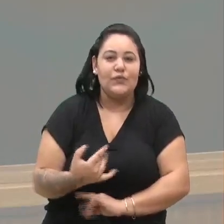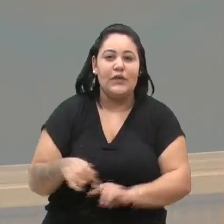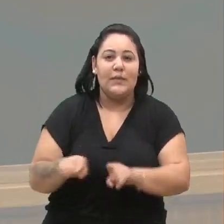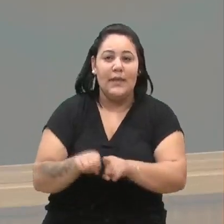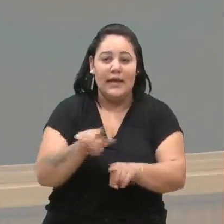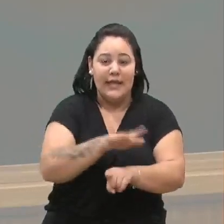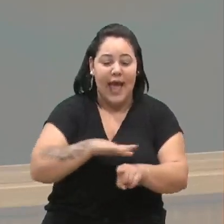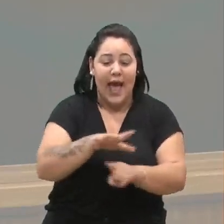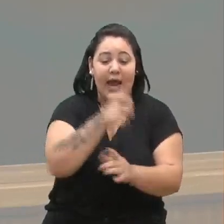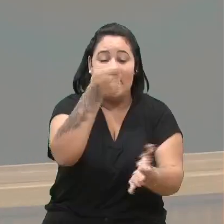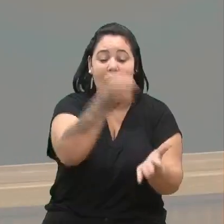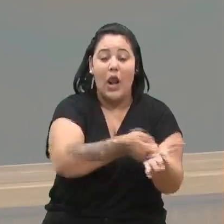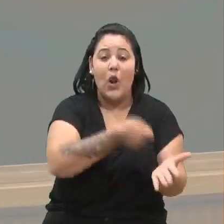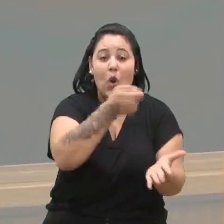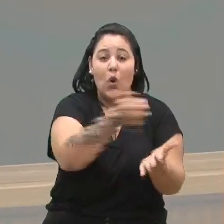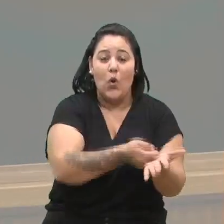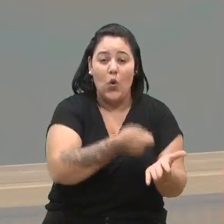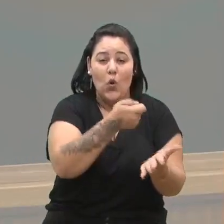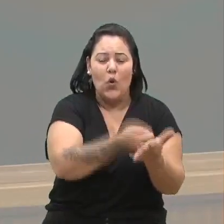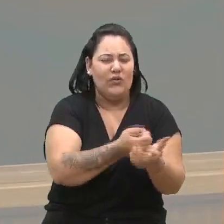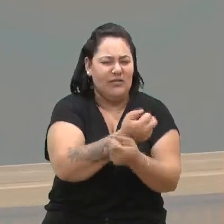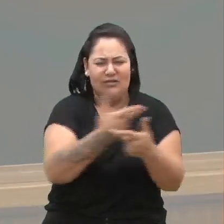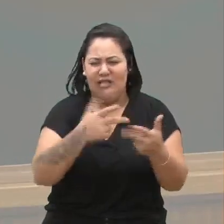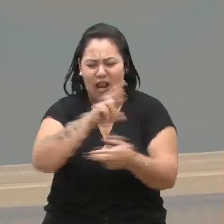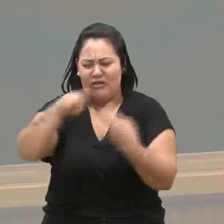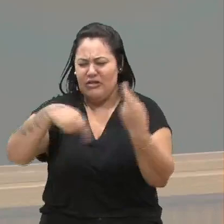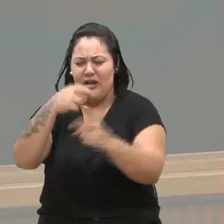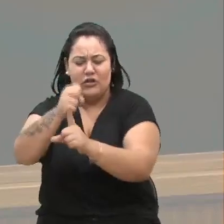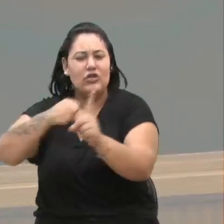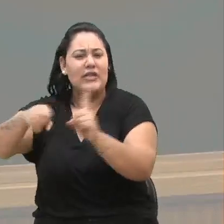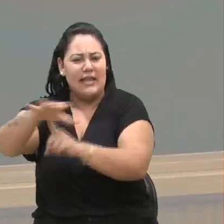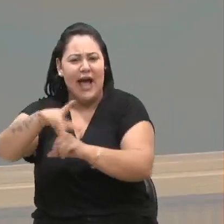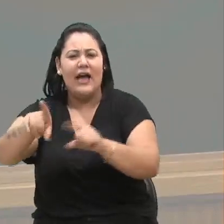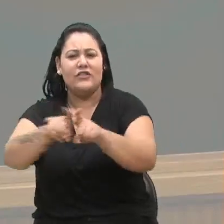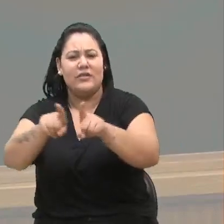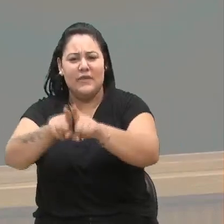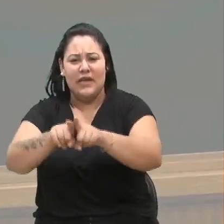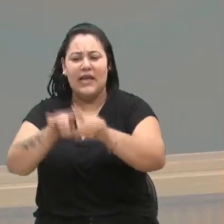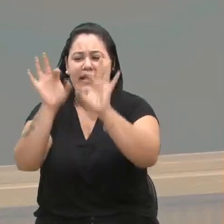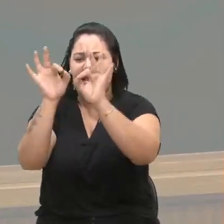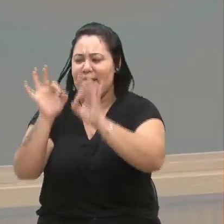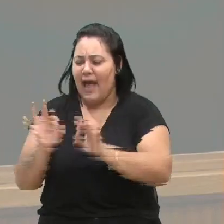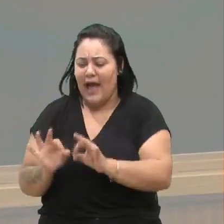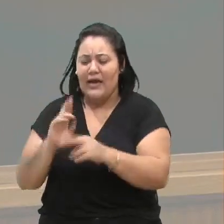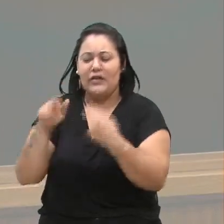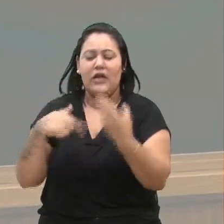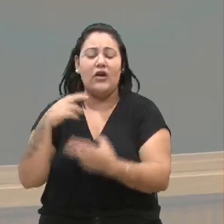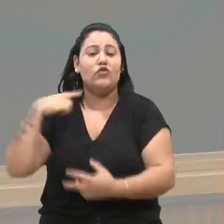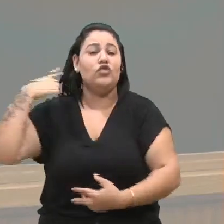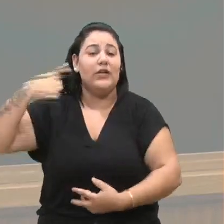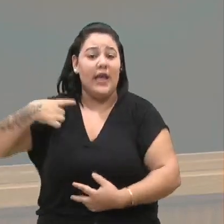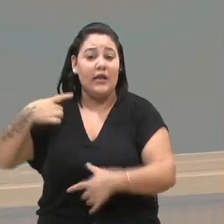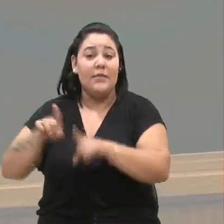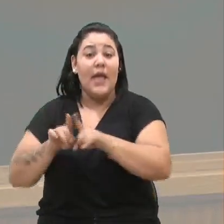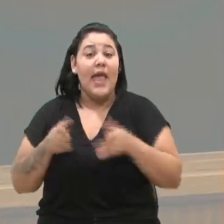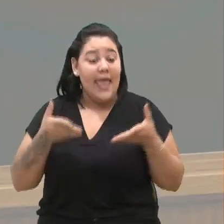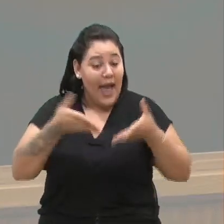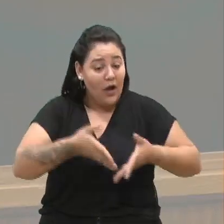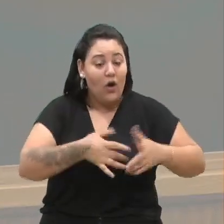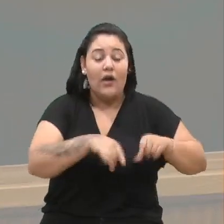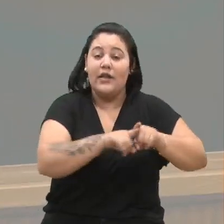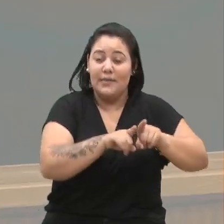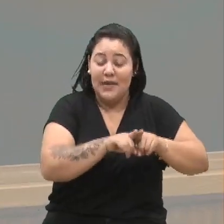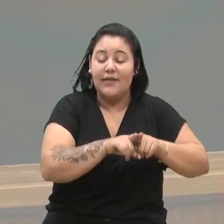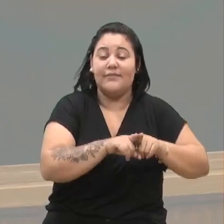na luta aí pelas questões sociais, pelas questões do direito, e agora, mais recentemente,